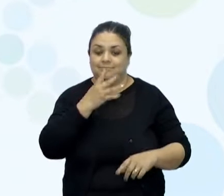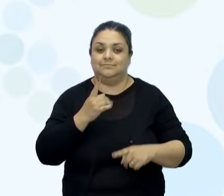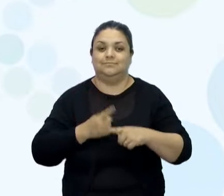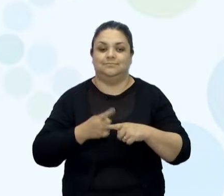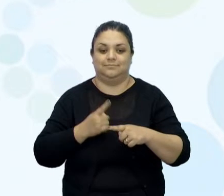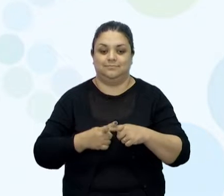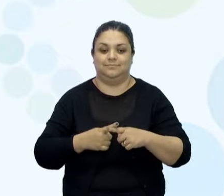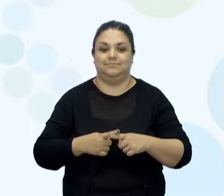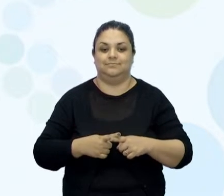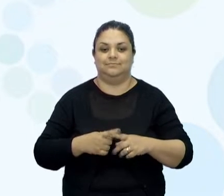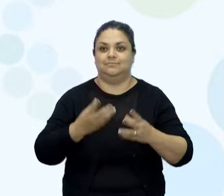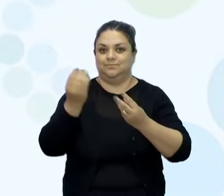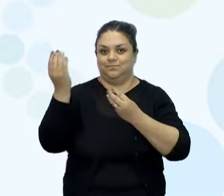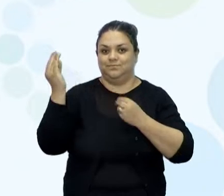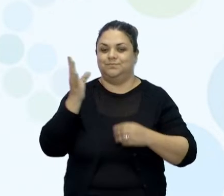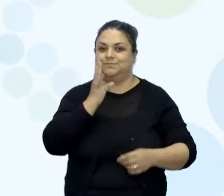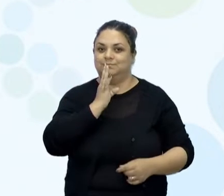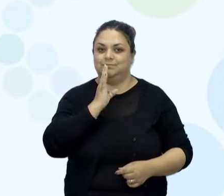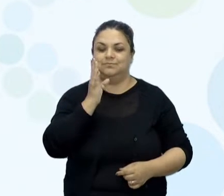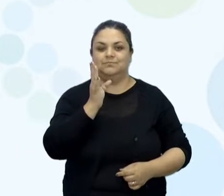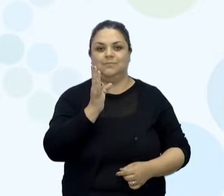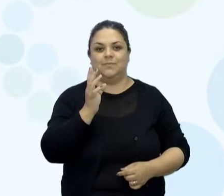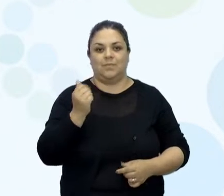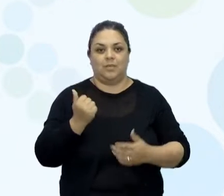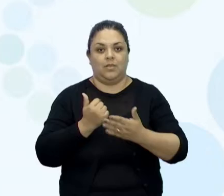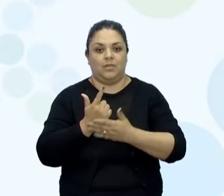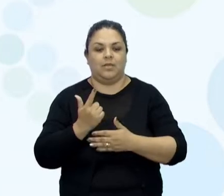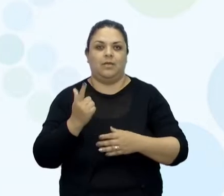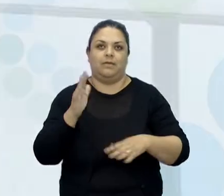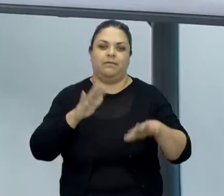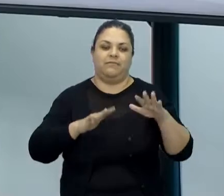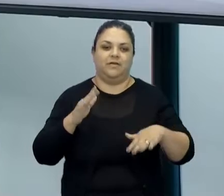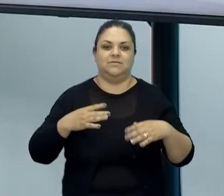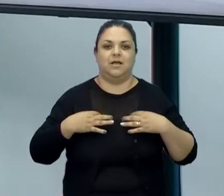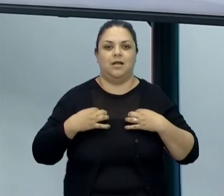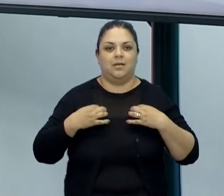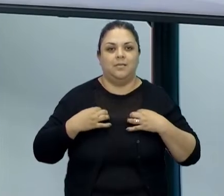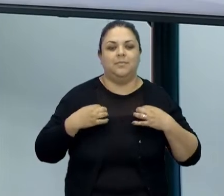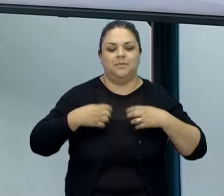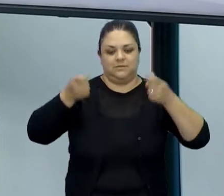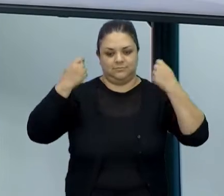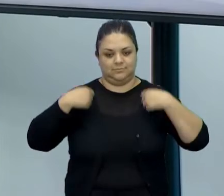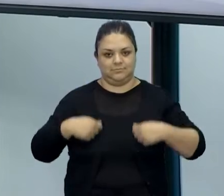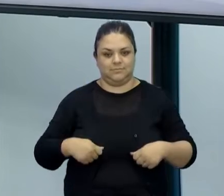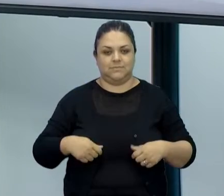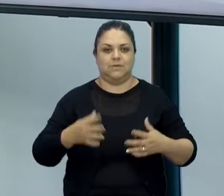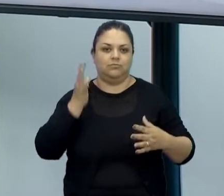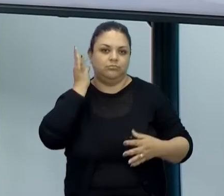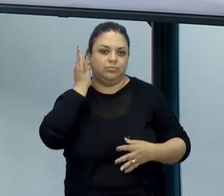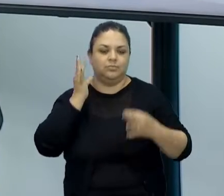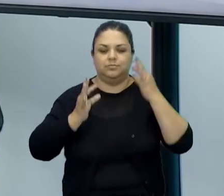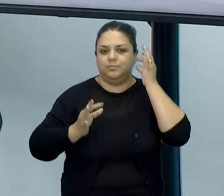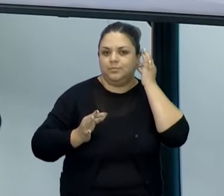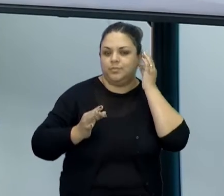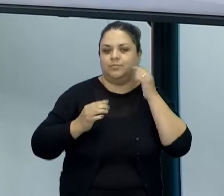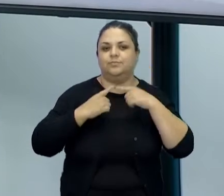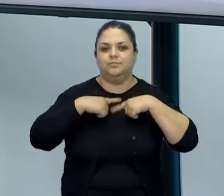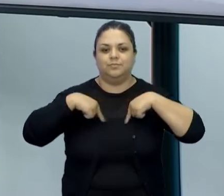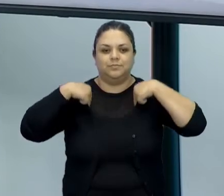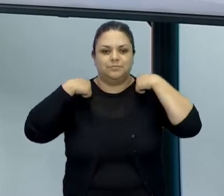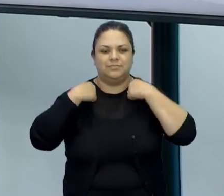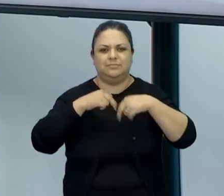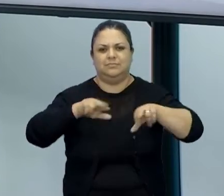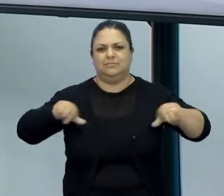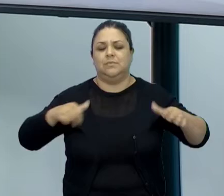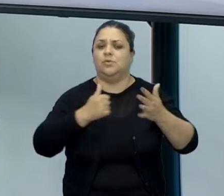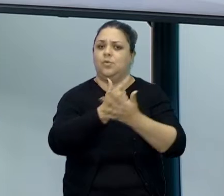conhecido, muita gente compra pela internet, desde aí uma camiseta, bijuterias, enfim, dá para comprar muita coisa pela